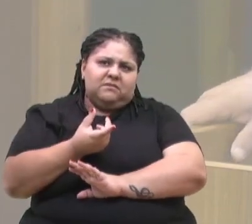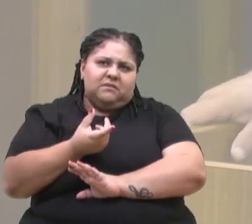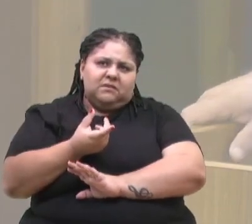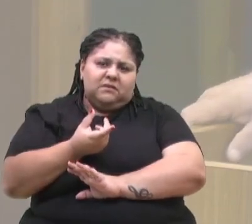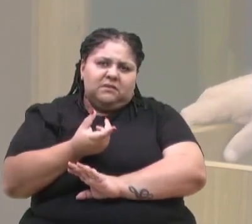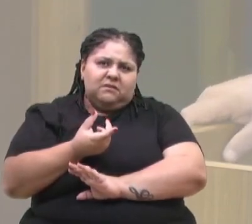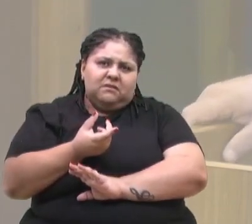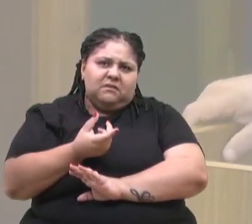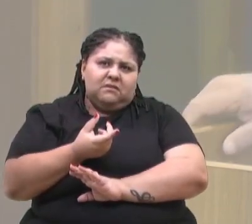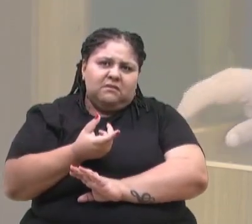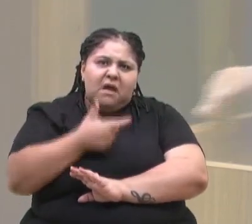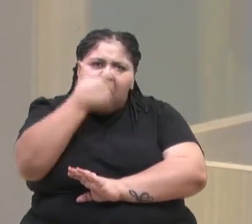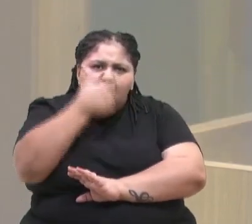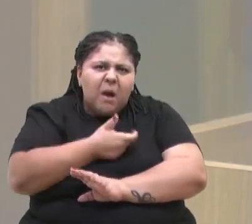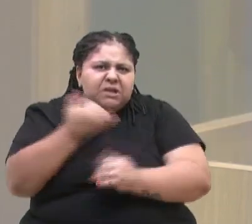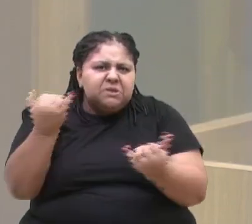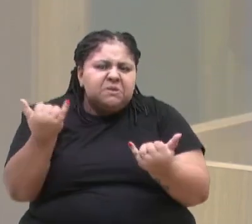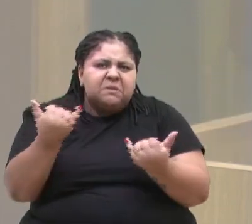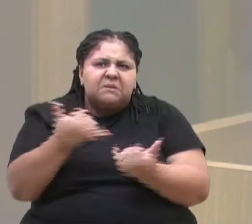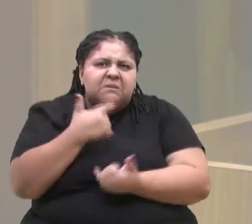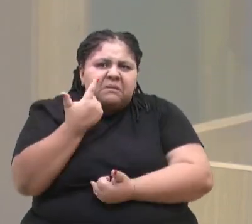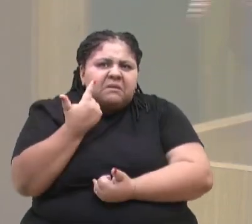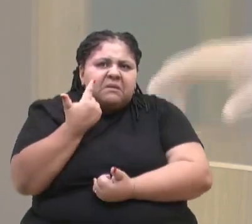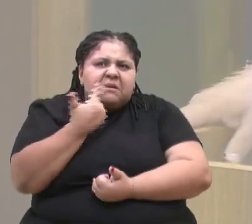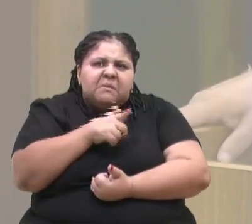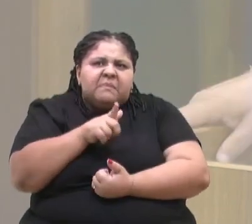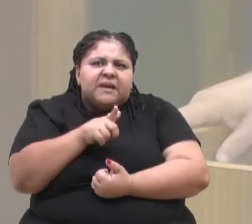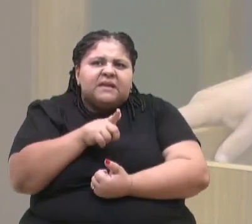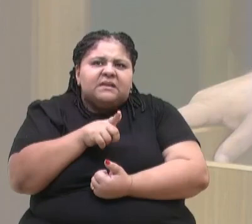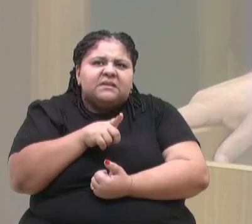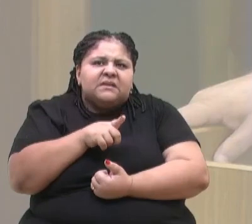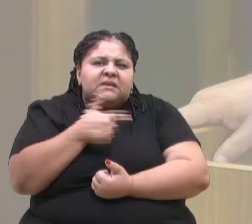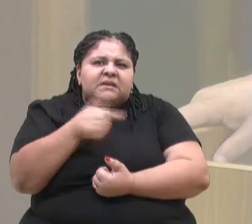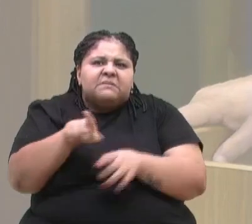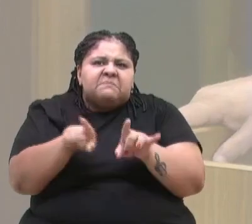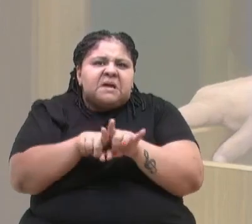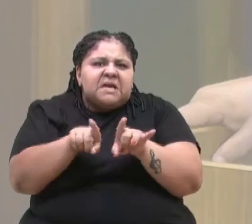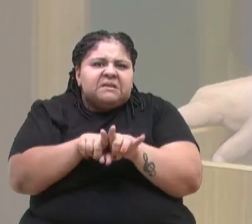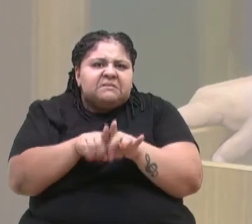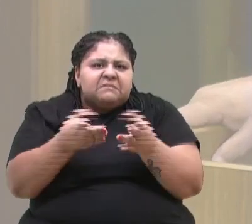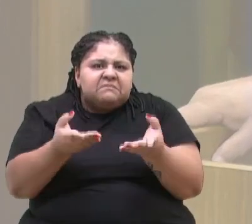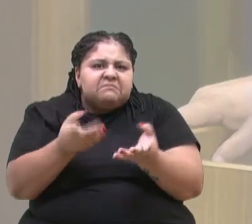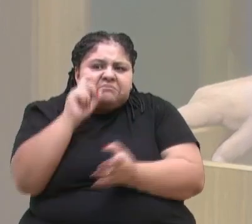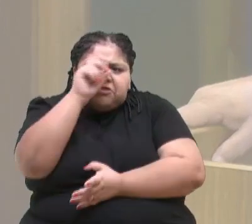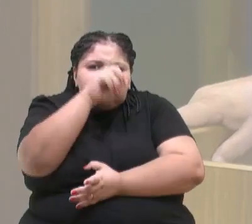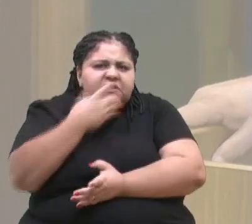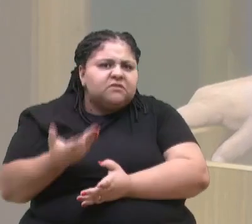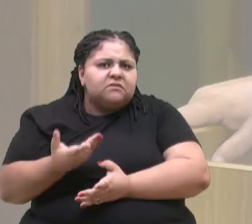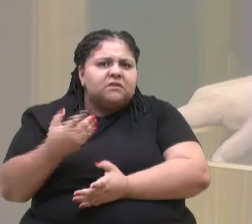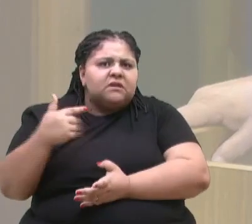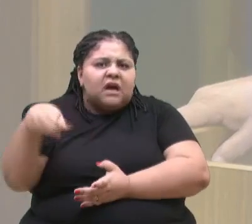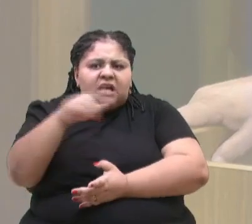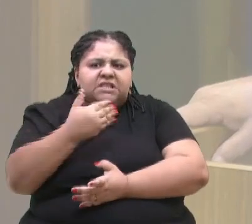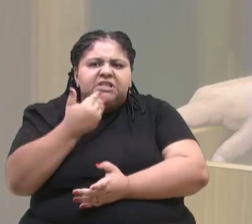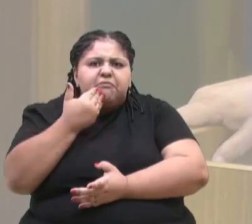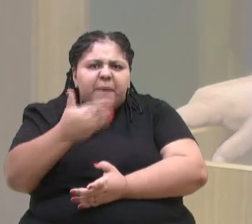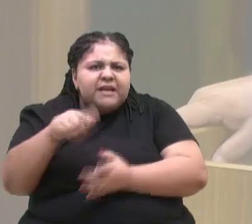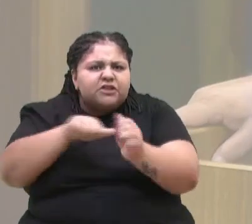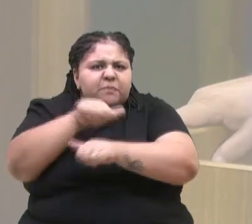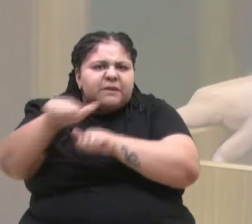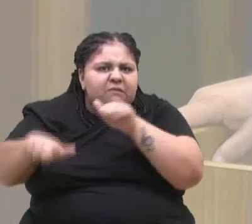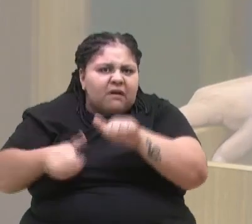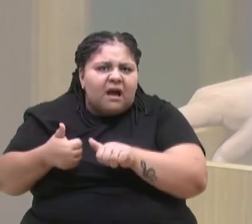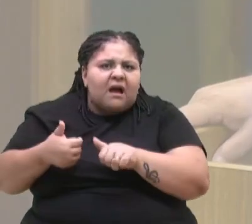Pedir lâmpada. Pedir uma lâmpada, meia dúzia de lâmpadas, a gente pede para trocar. Agora, o bairro ficar nas escuras,